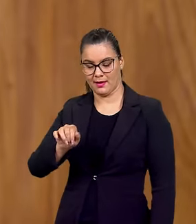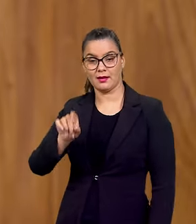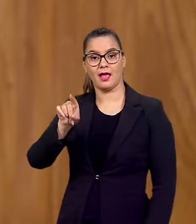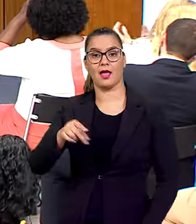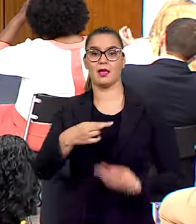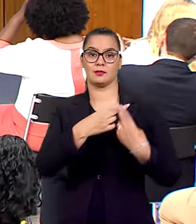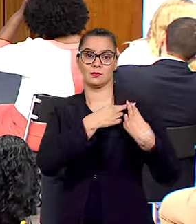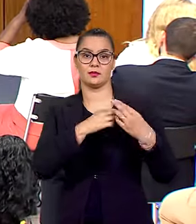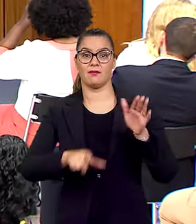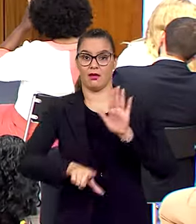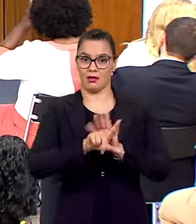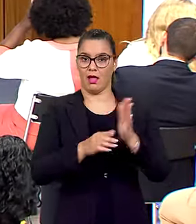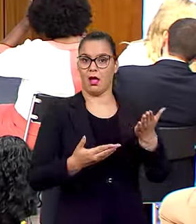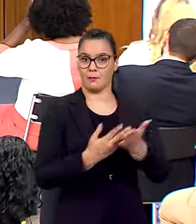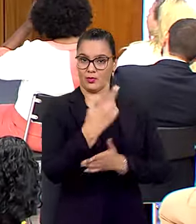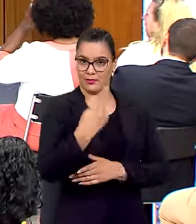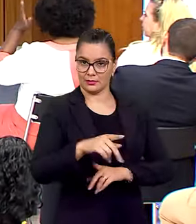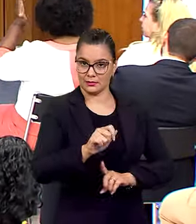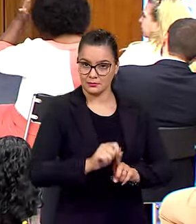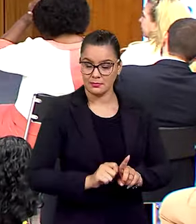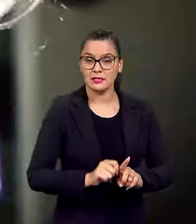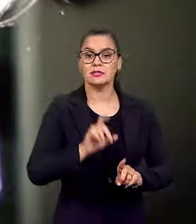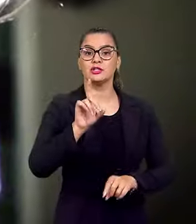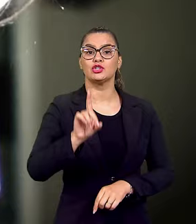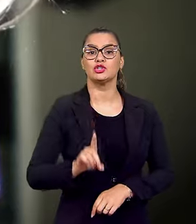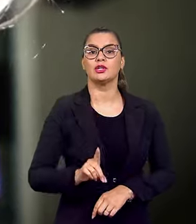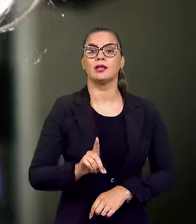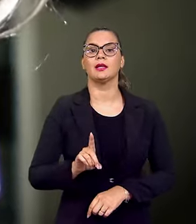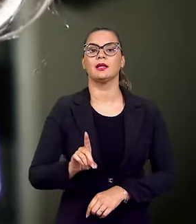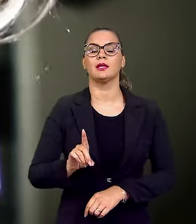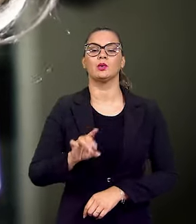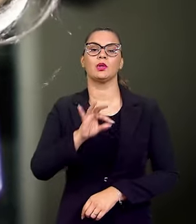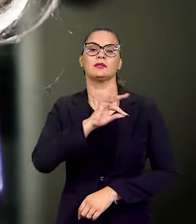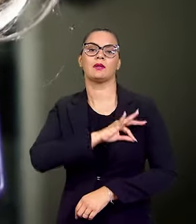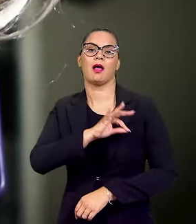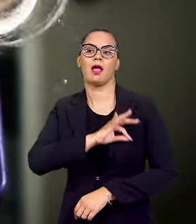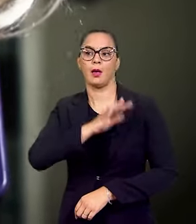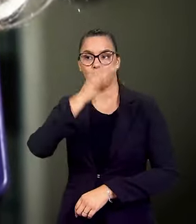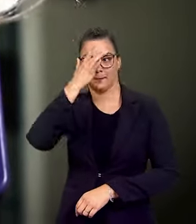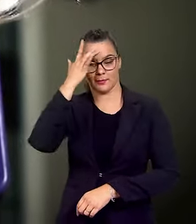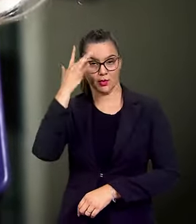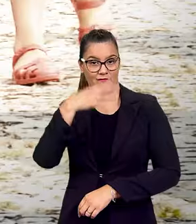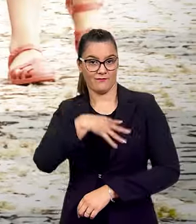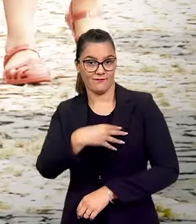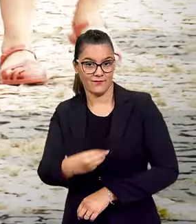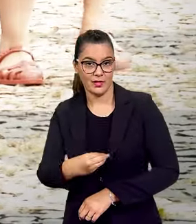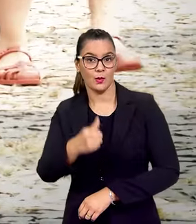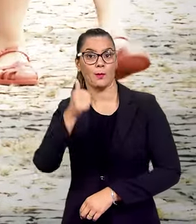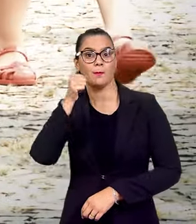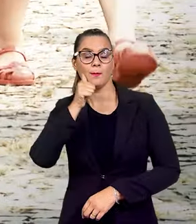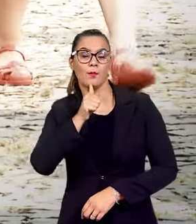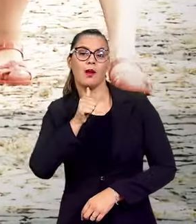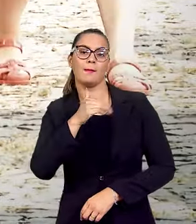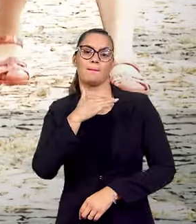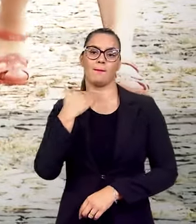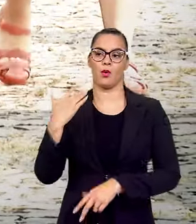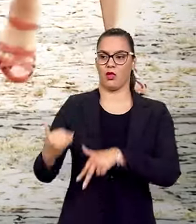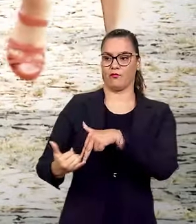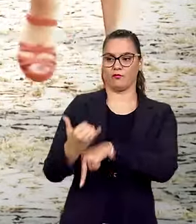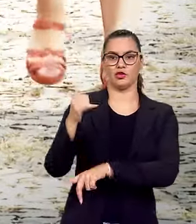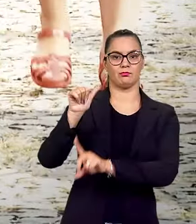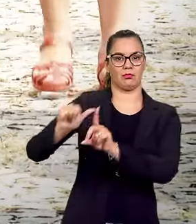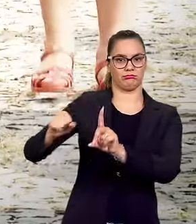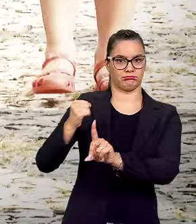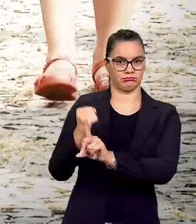do Rosário, é responsável por uma lei aprovada esse mês que dá o direito a uma pensão para filhos de mulheres vítimas de